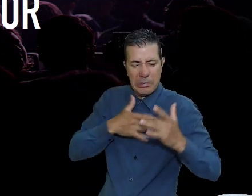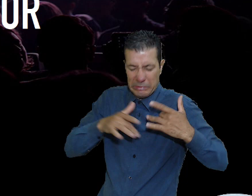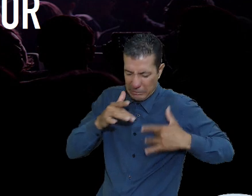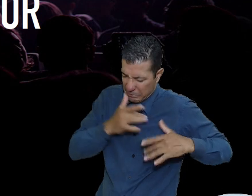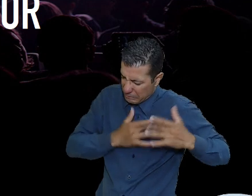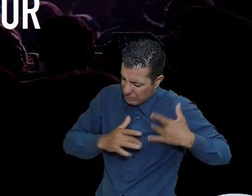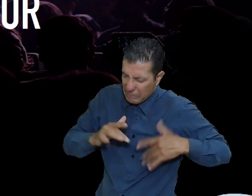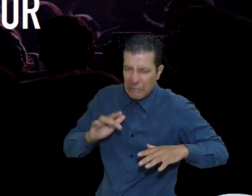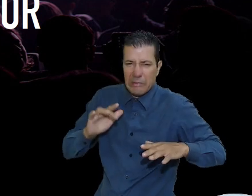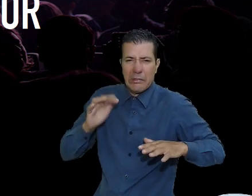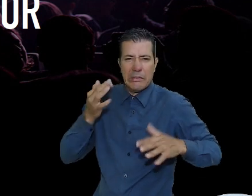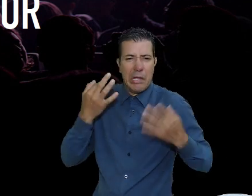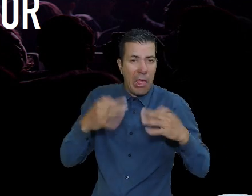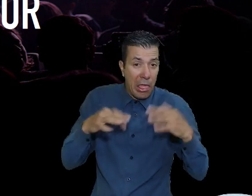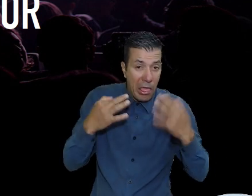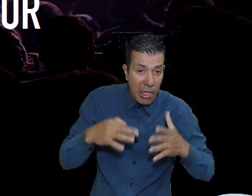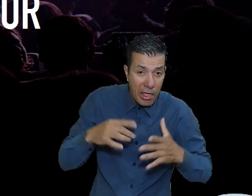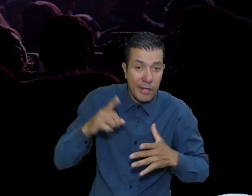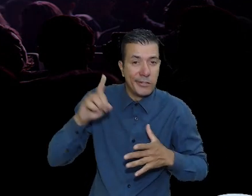dor, ouço seu